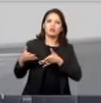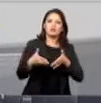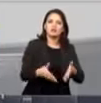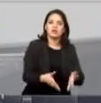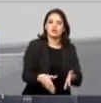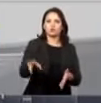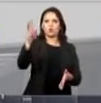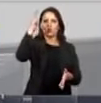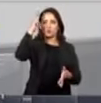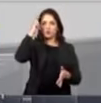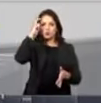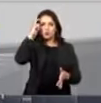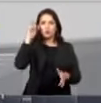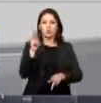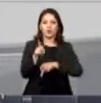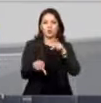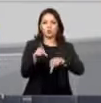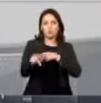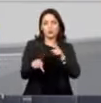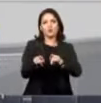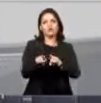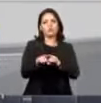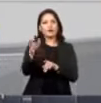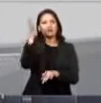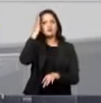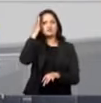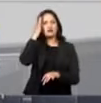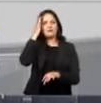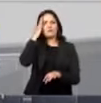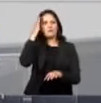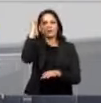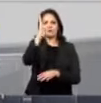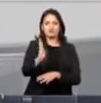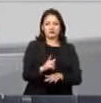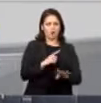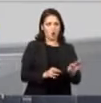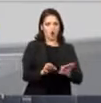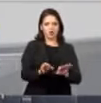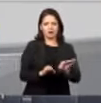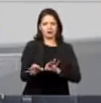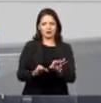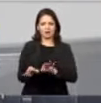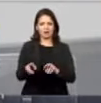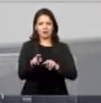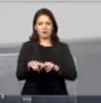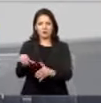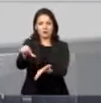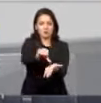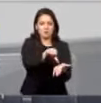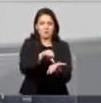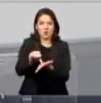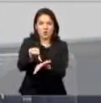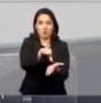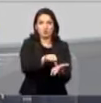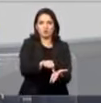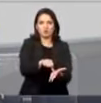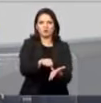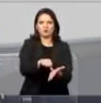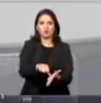dos saberes e fazeres brasileiros, organizados através dos pontos e pontões de cultura.